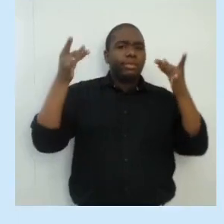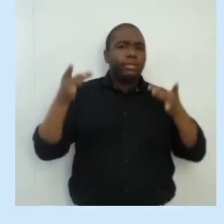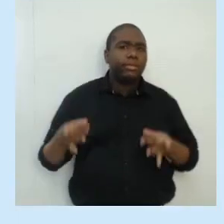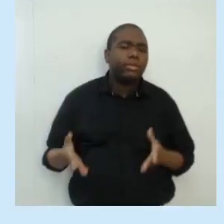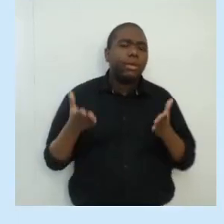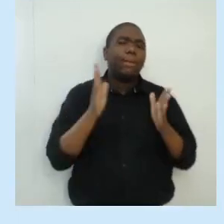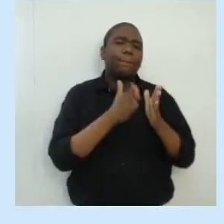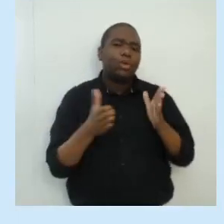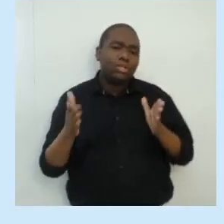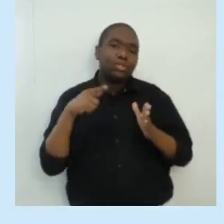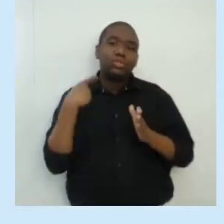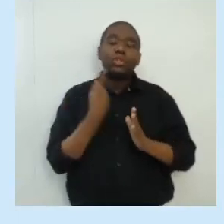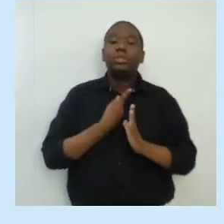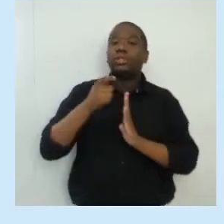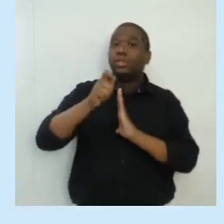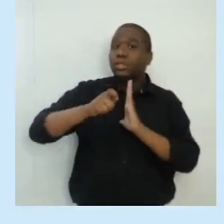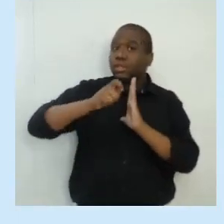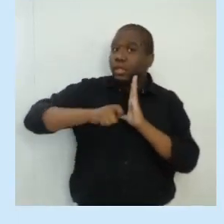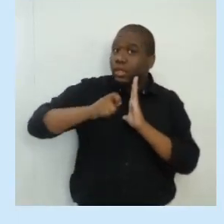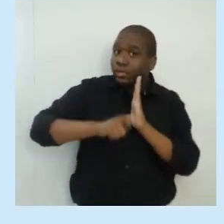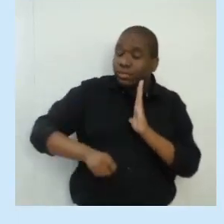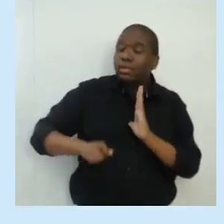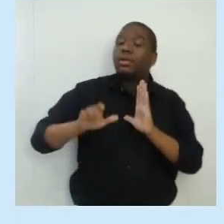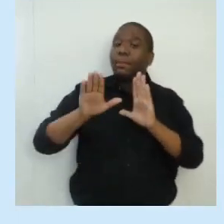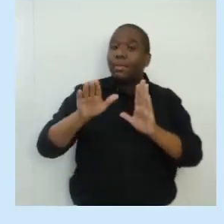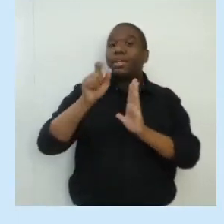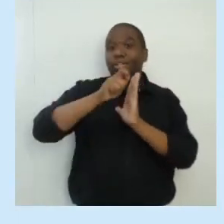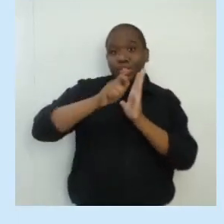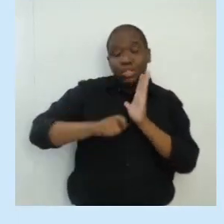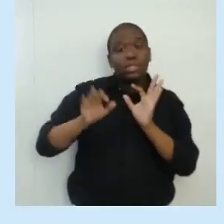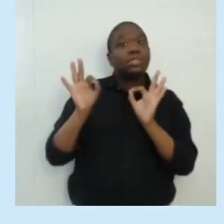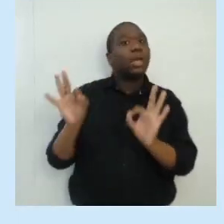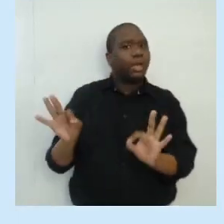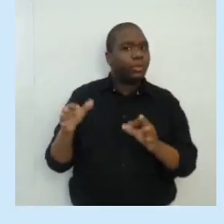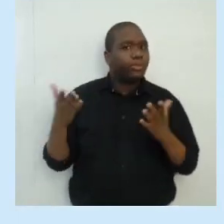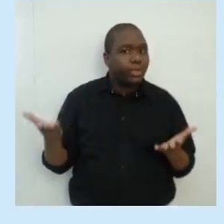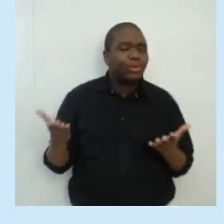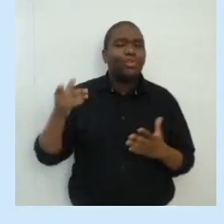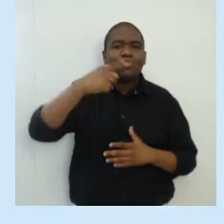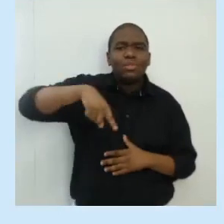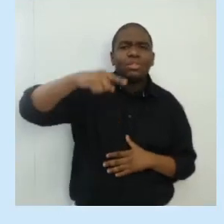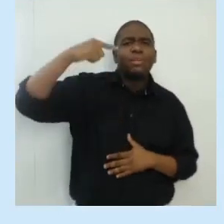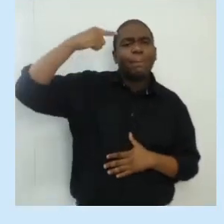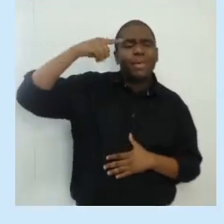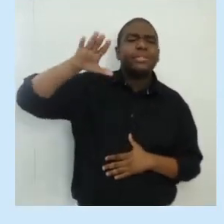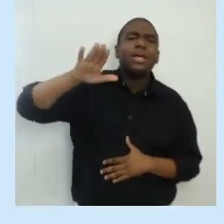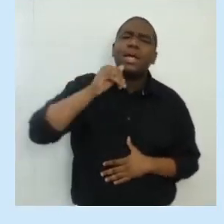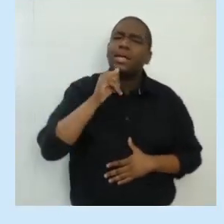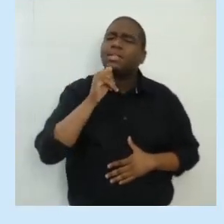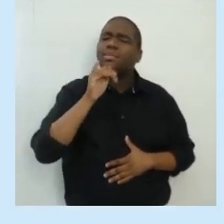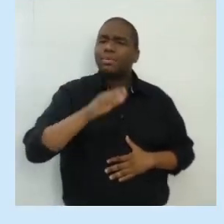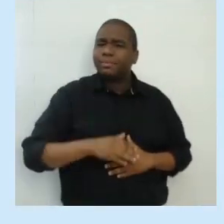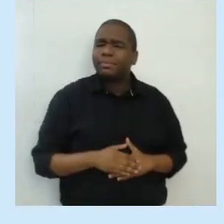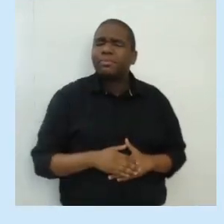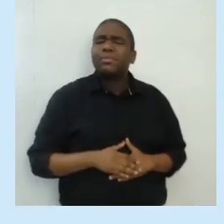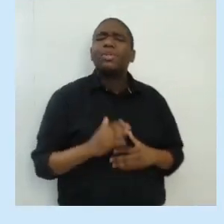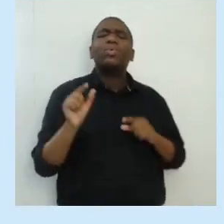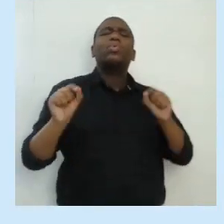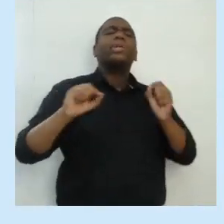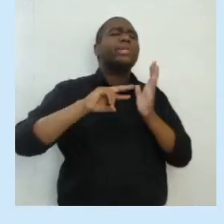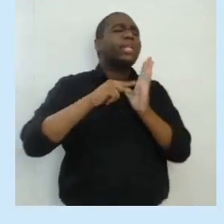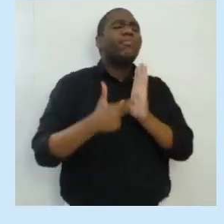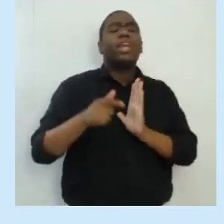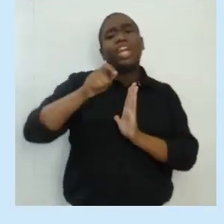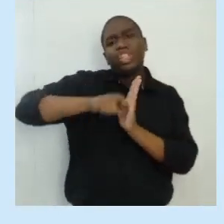da escrita, mais uma escrita correta. Aí vocês podem me perguntar, mas professora, o que seria a escrita